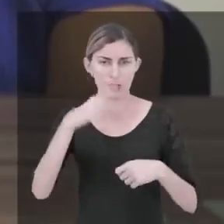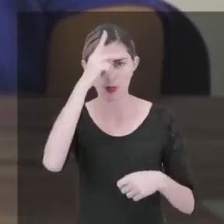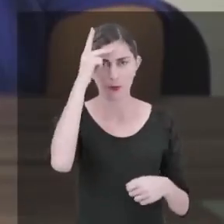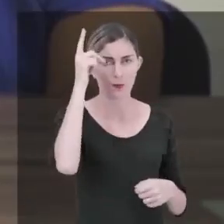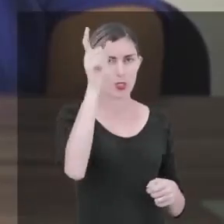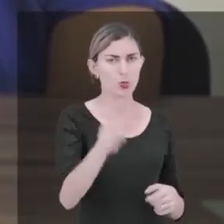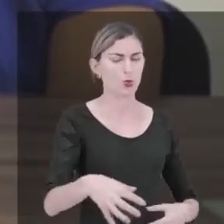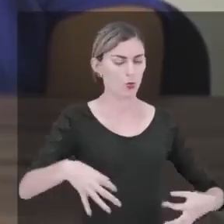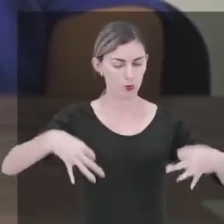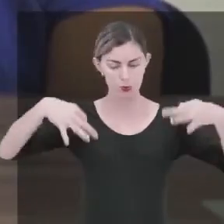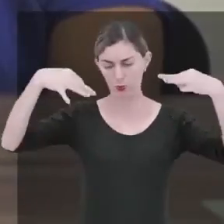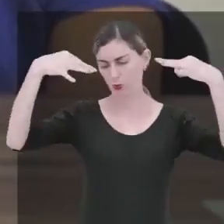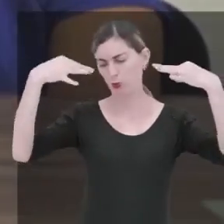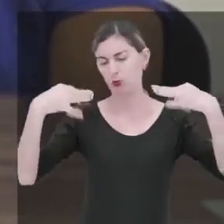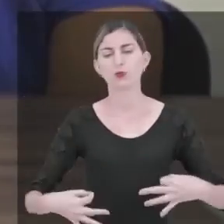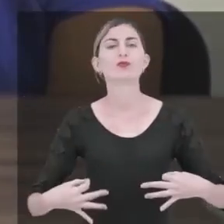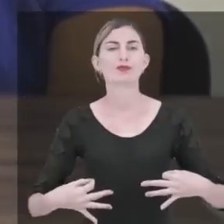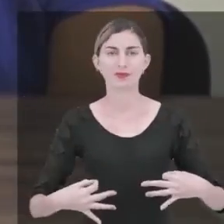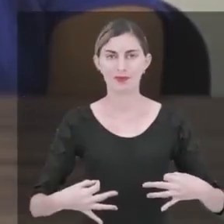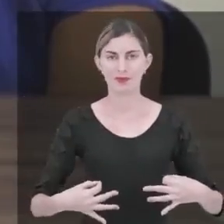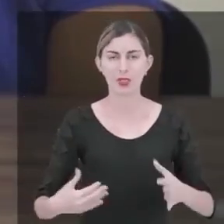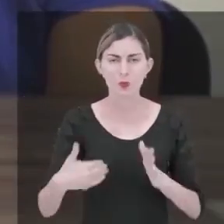uma pessoa honesta,